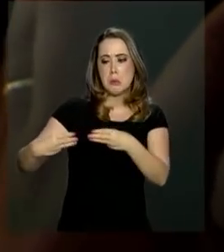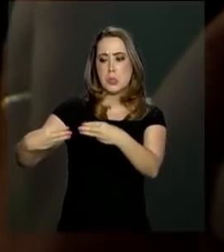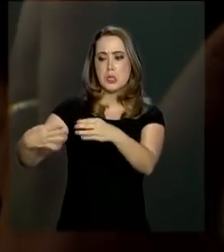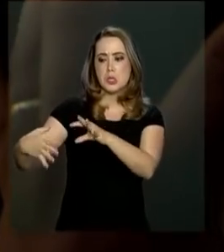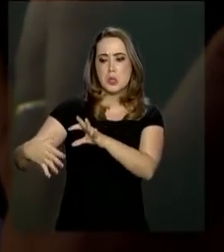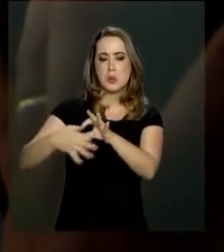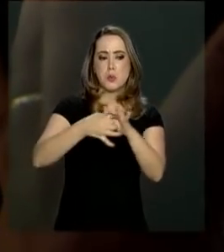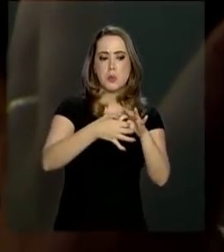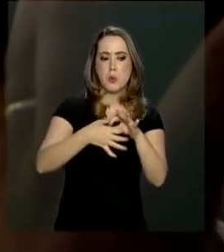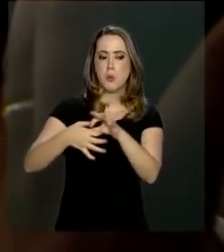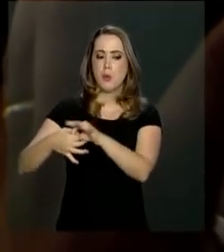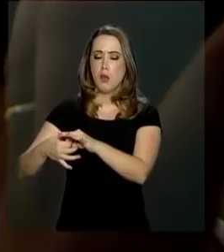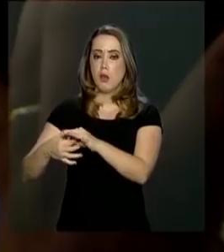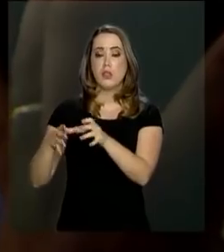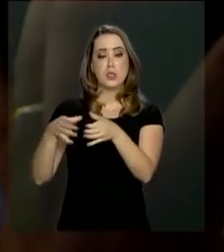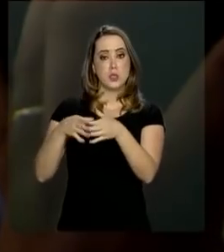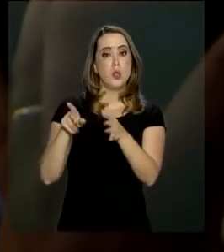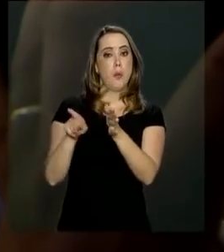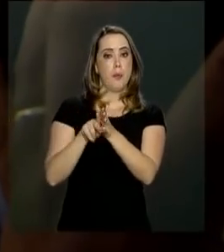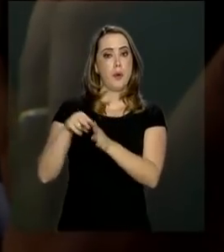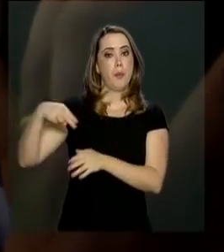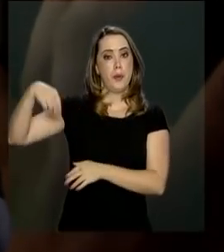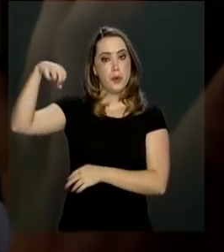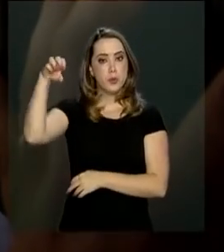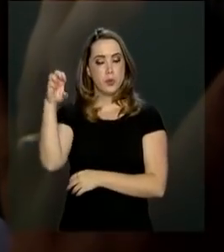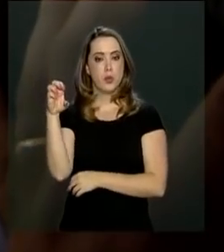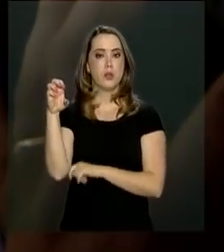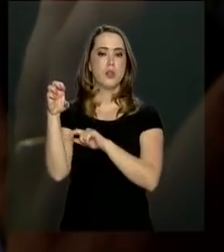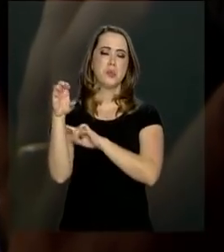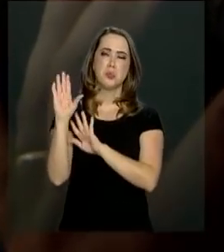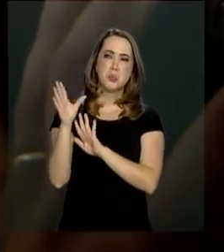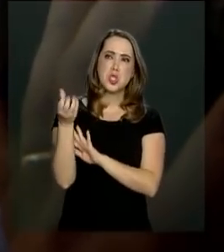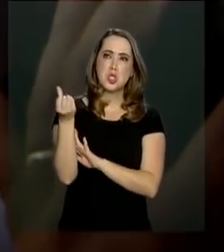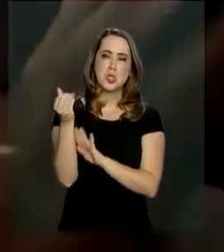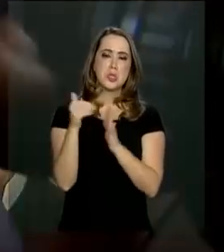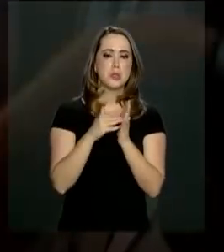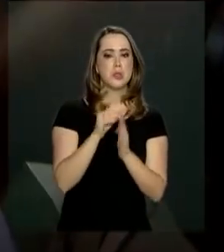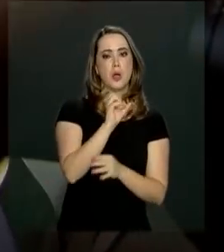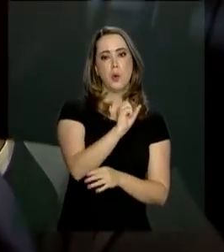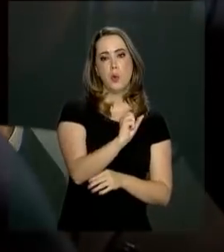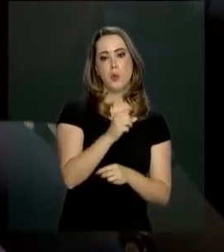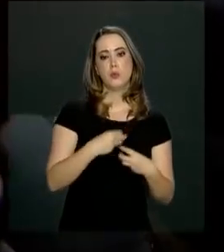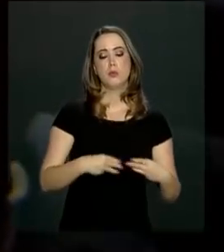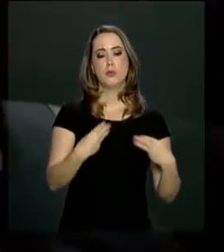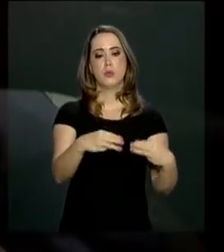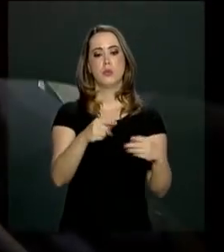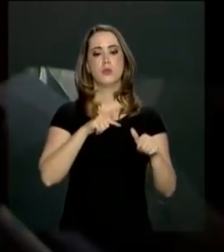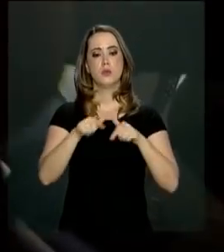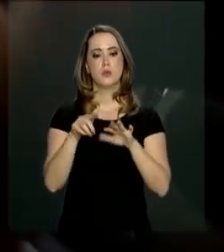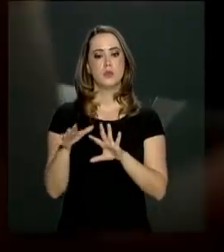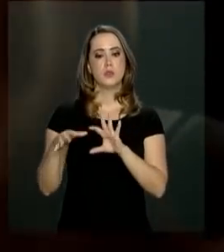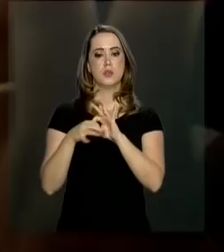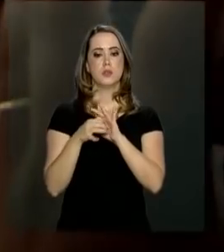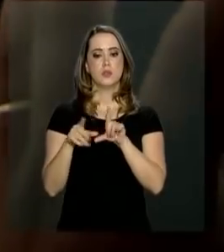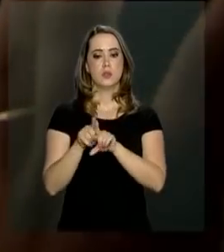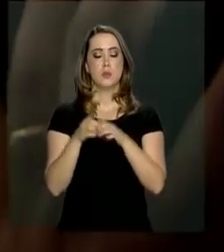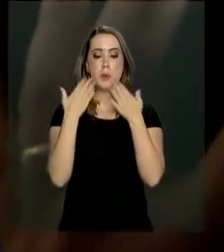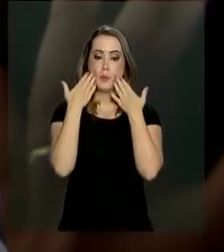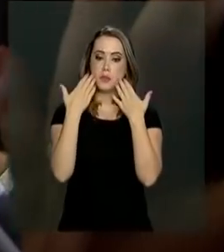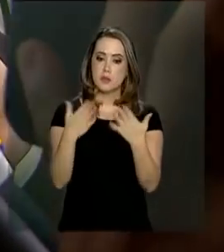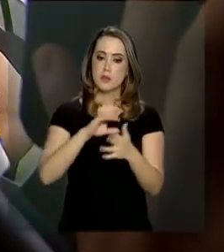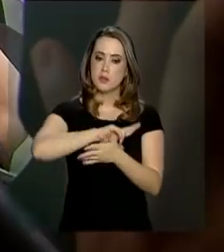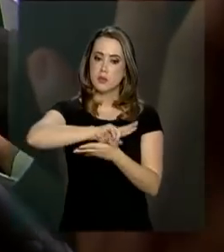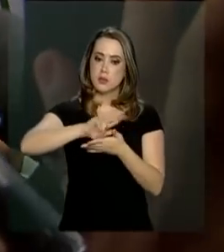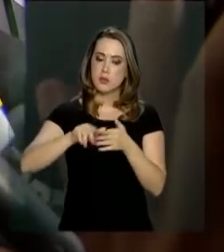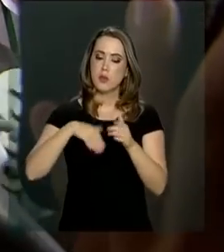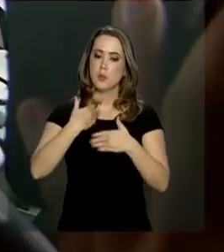o Nordeste, então serão em torno de 6 a 8 ministérios que vão trabalhar em parceria para apresentar